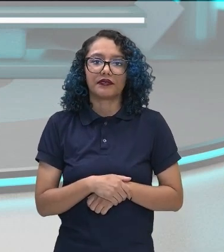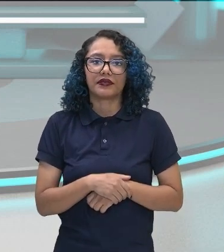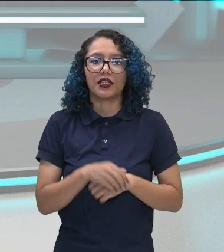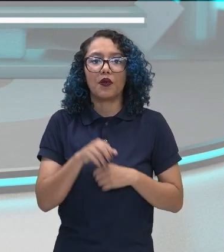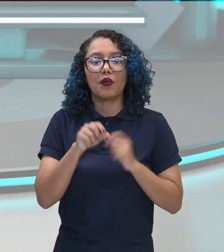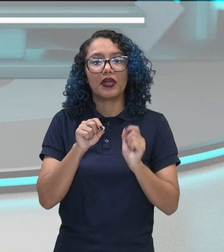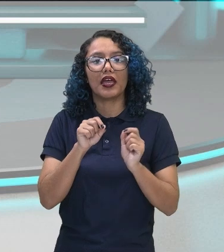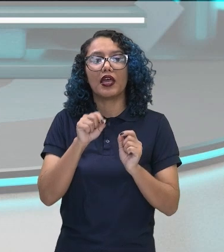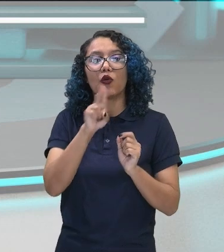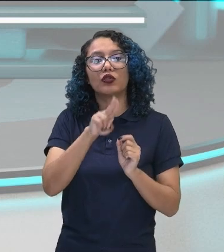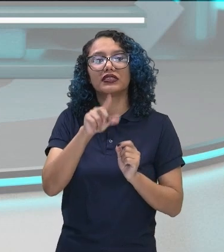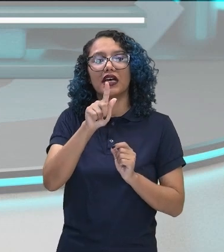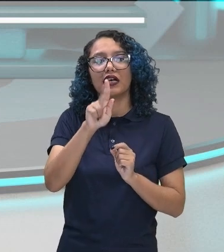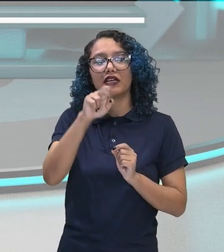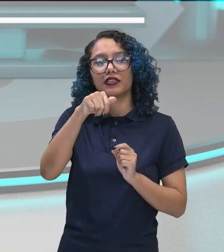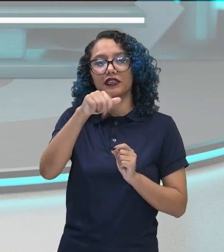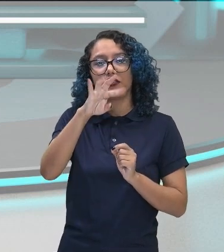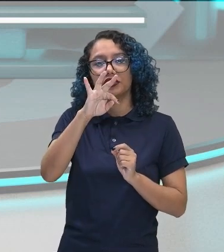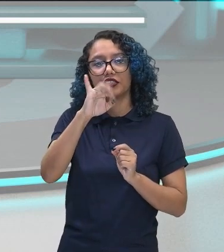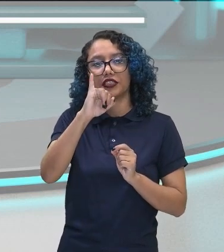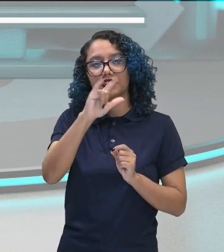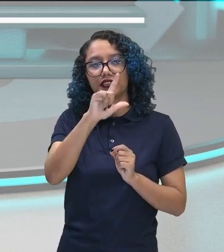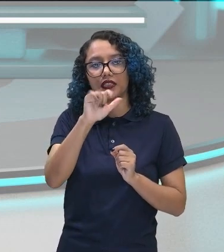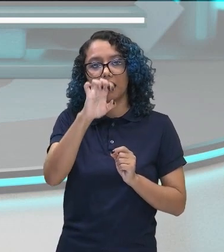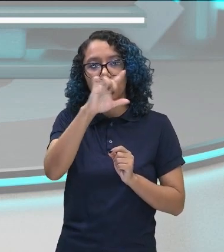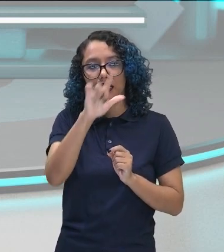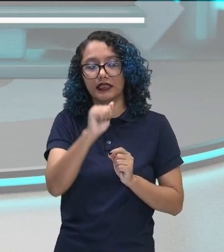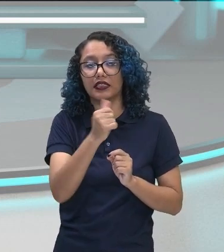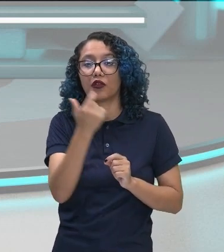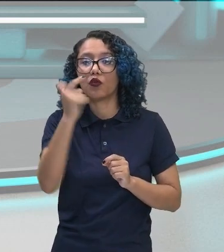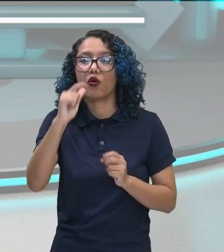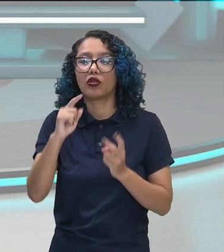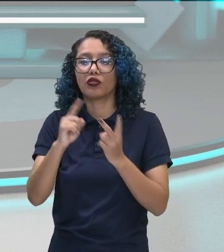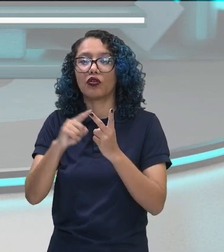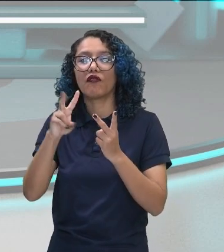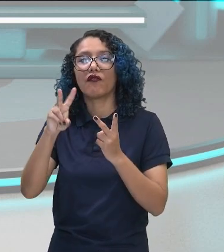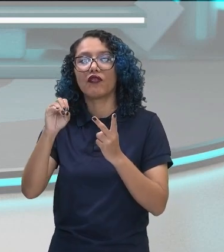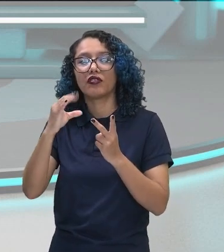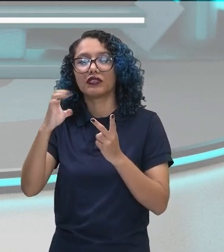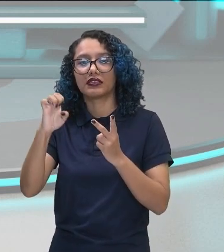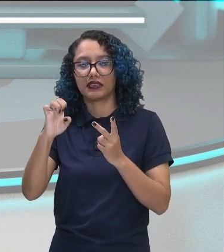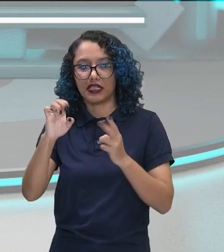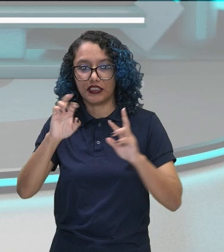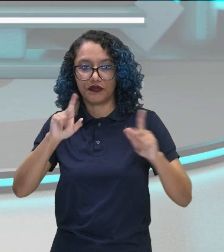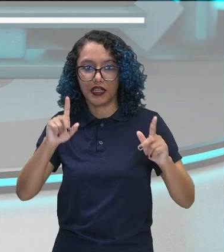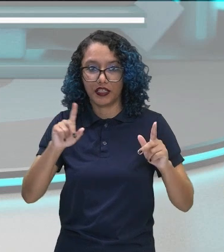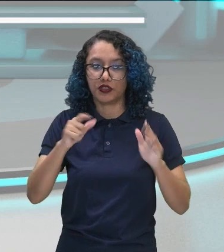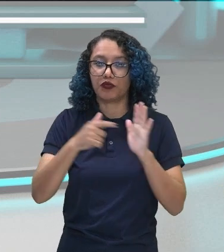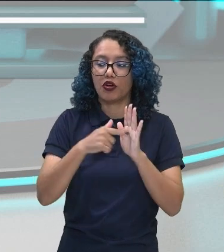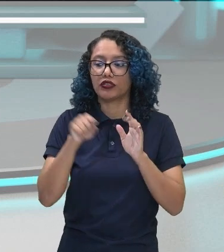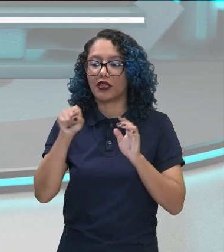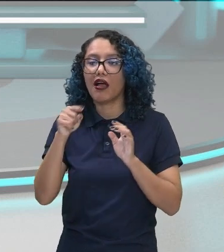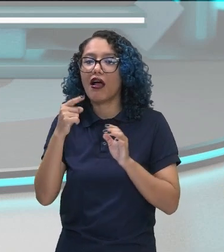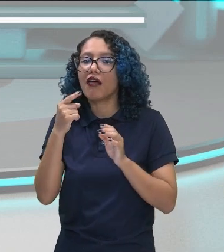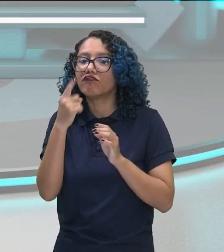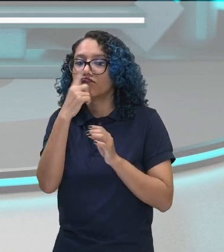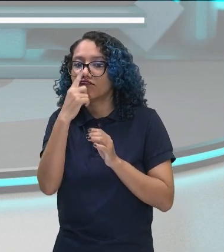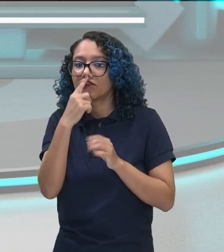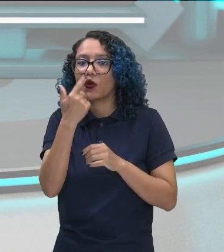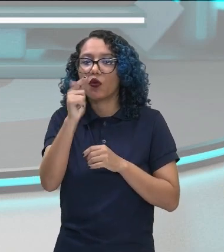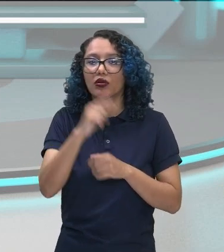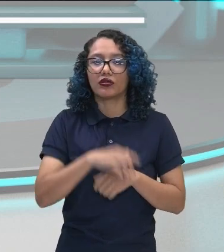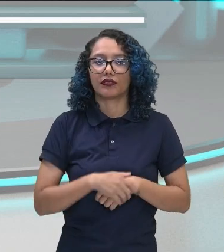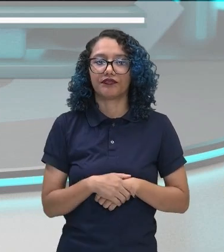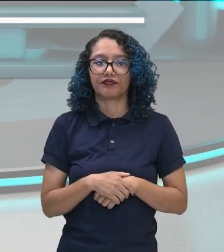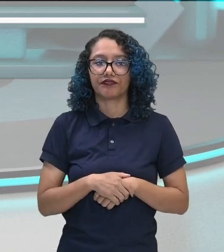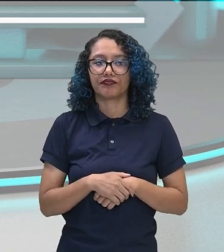outro, você. Então, mostra que há uma intimidade, né? Outra situação. Pedido em